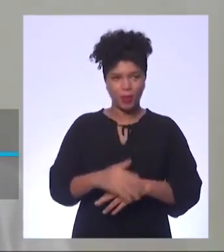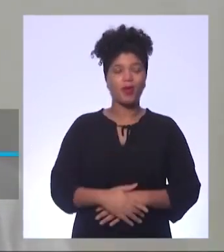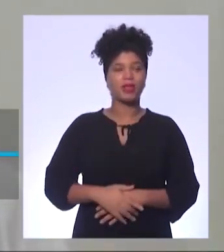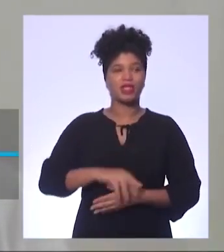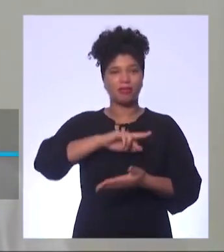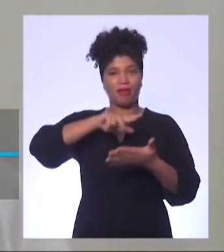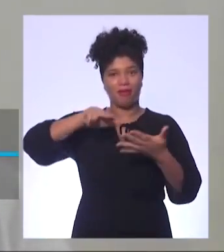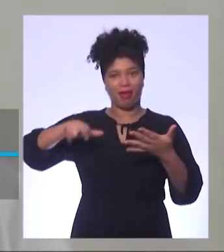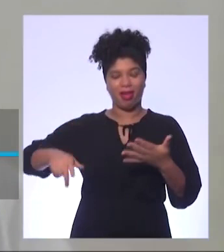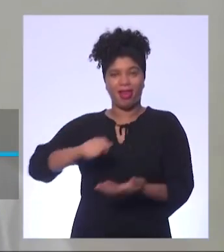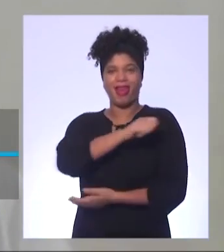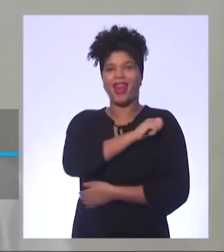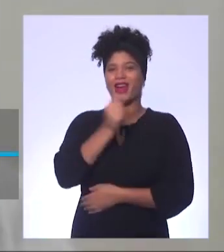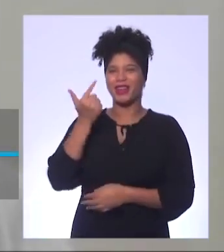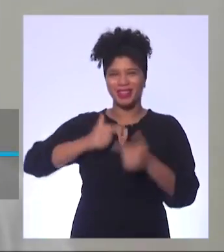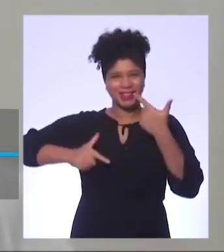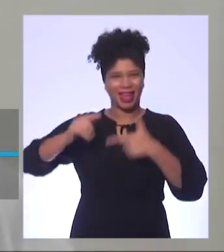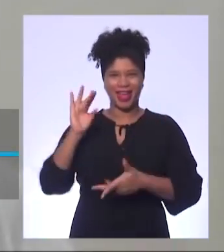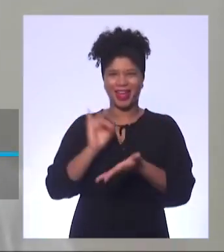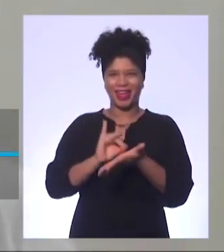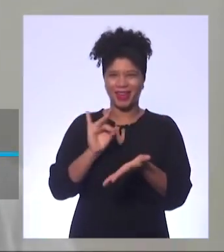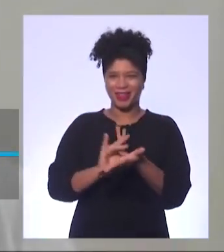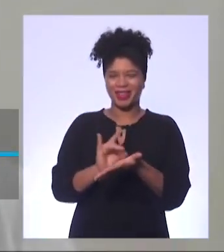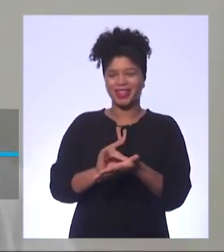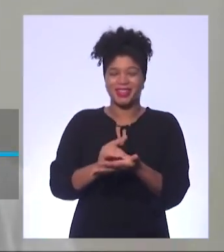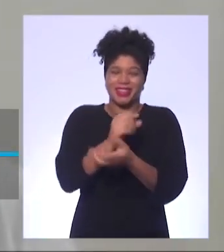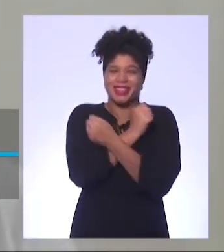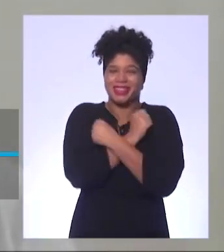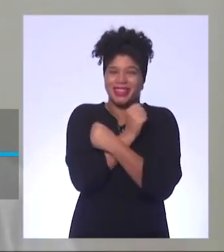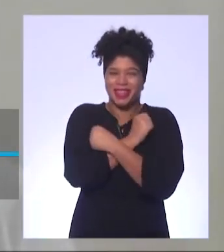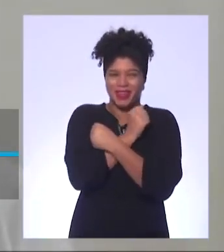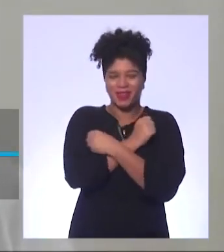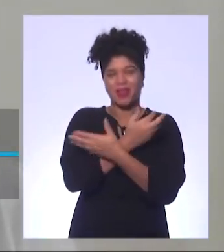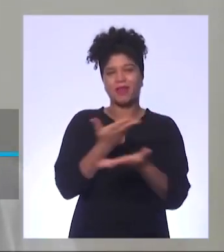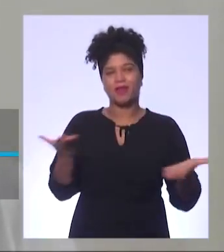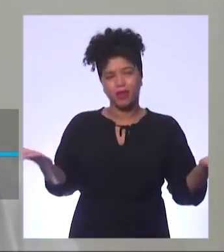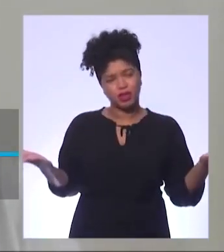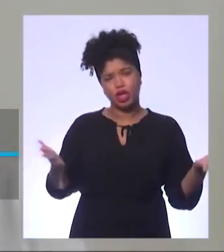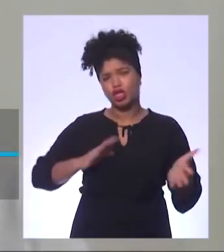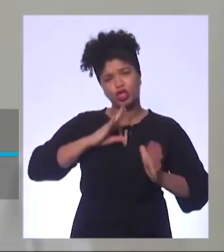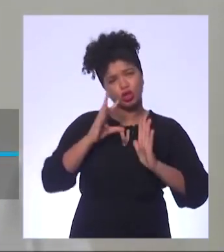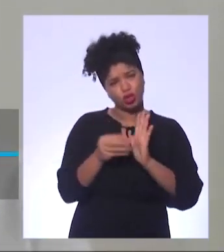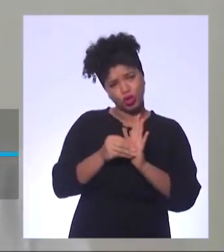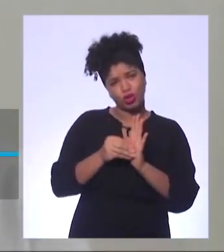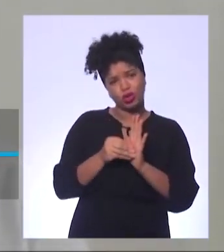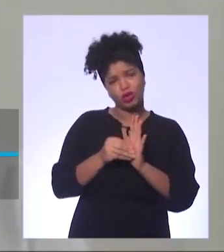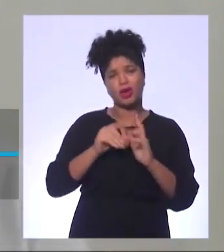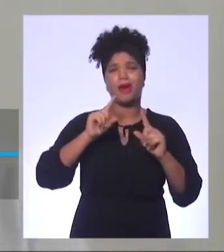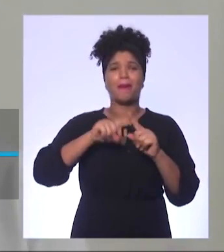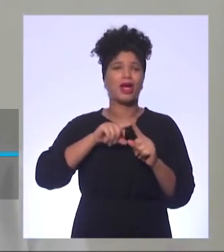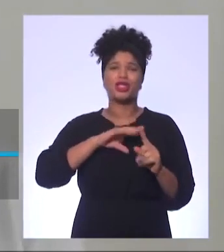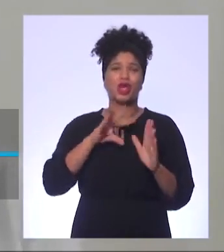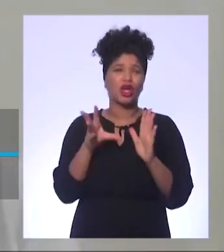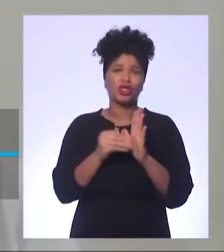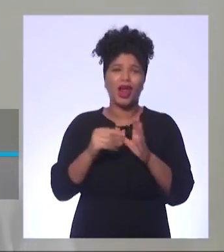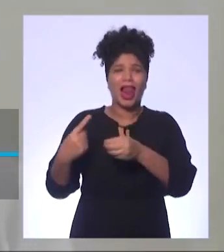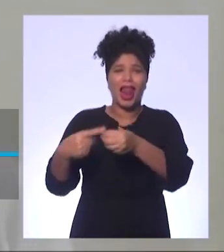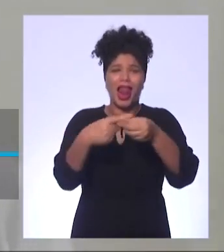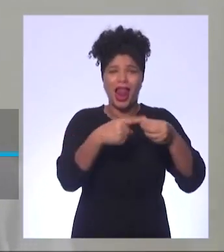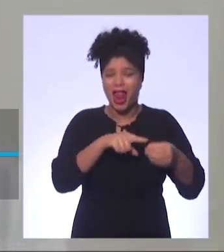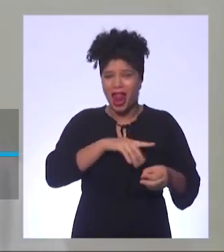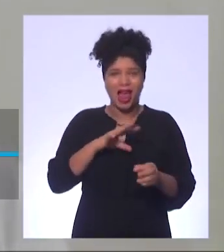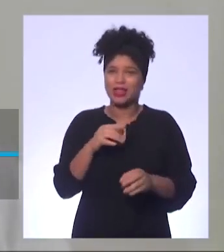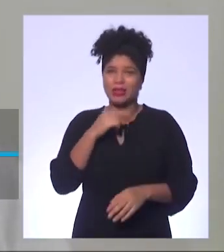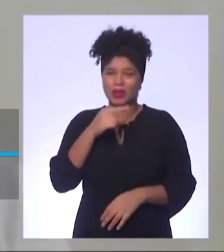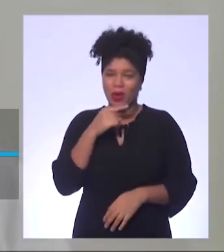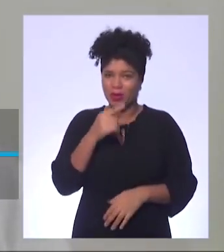conseguiram mesmo. Então, vai um abraço aí. É claro, para todo mundo, mas eu não vou conseguir falar o nome da cidade de todos.